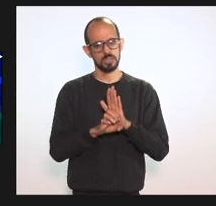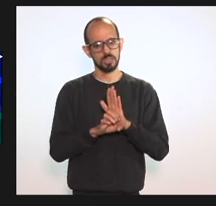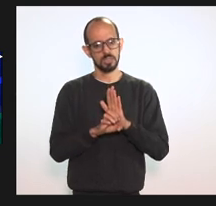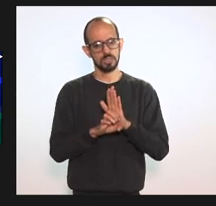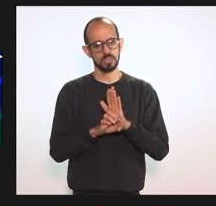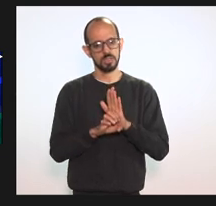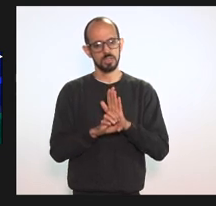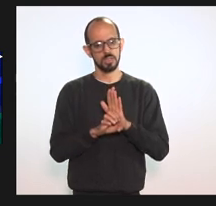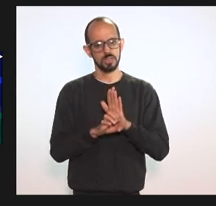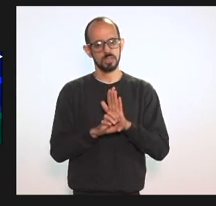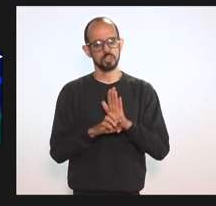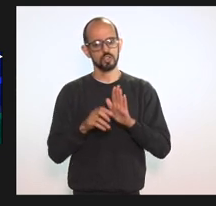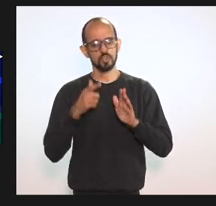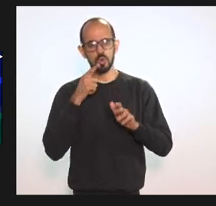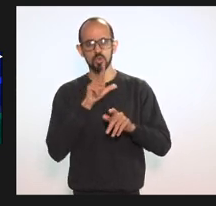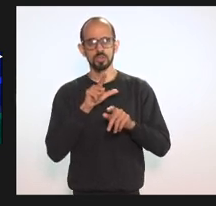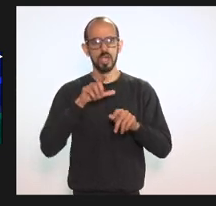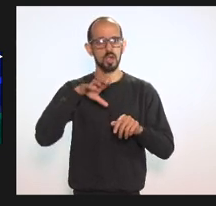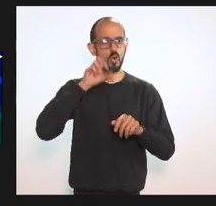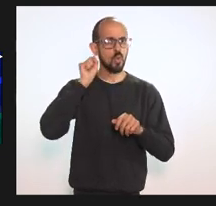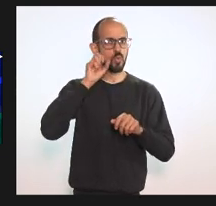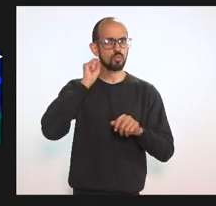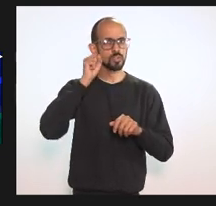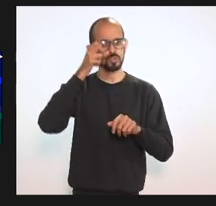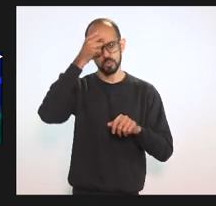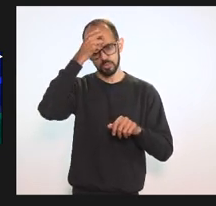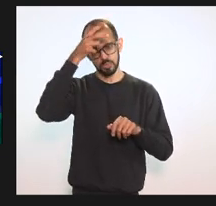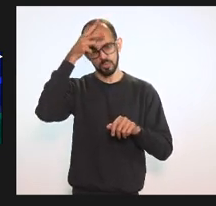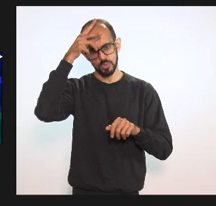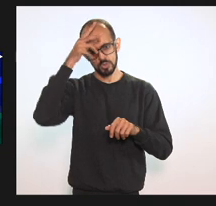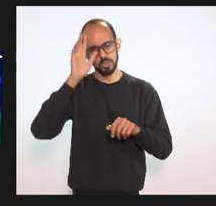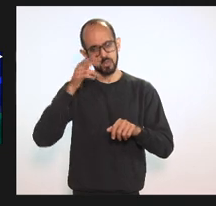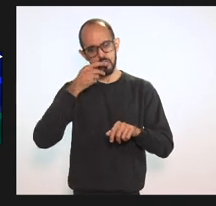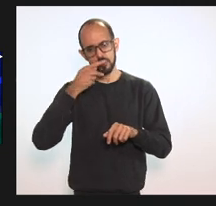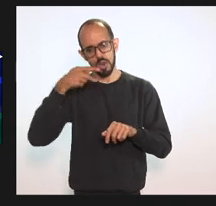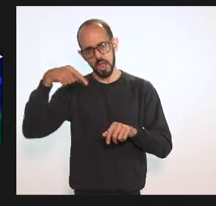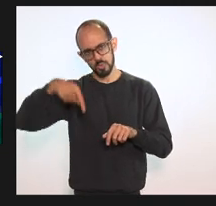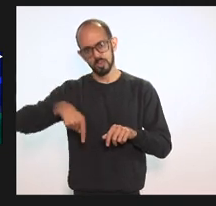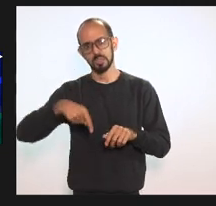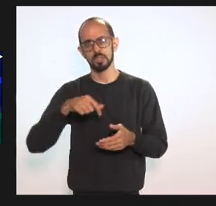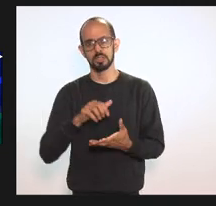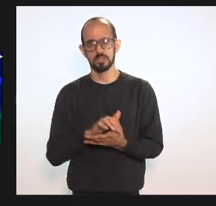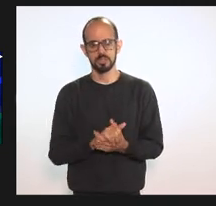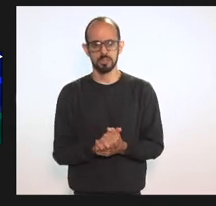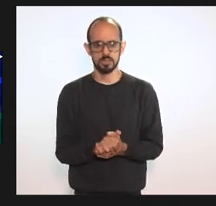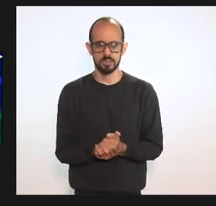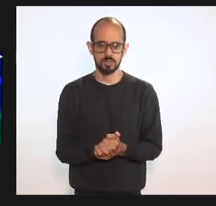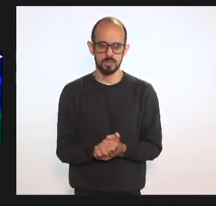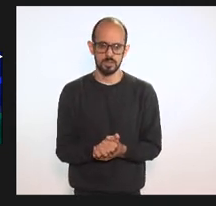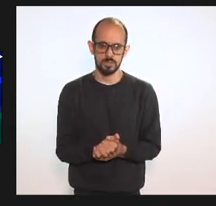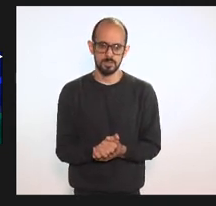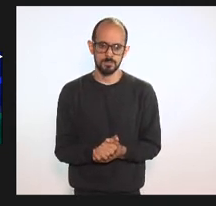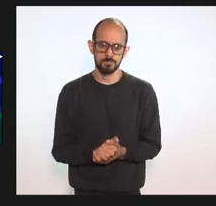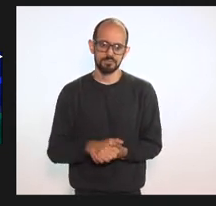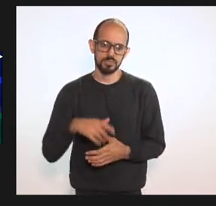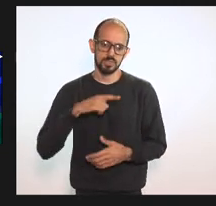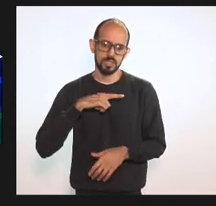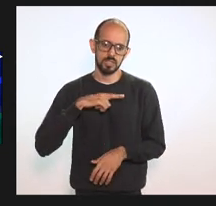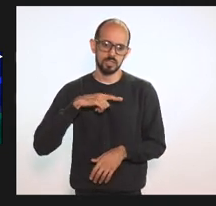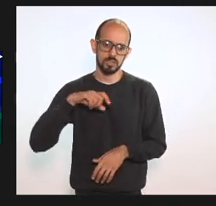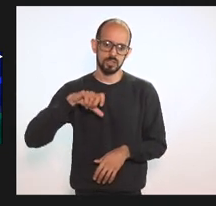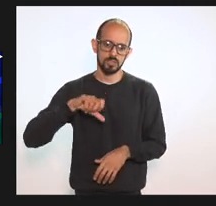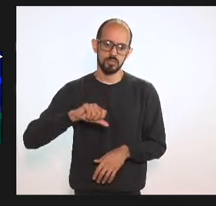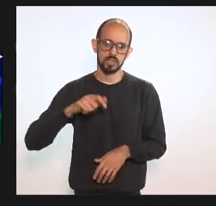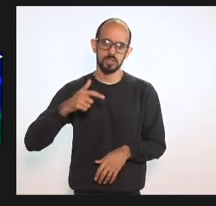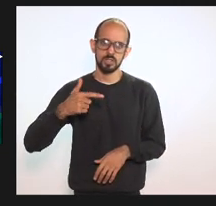municípios é os prefeitos porque já foi falado aqui bom então 94 municípios